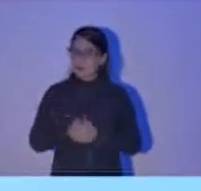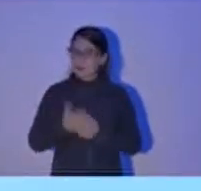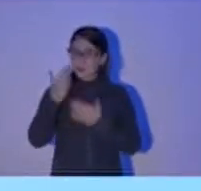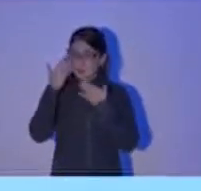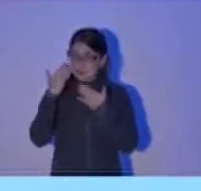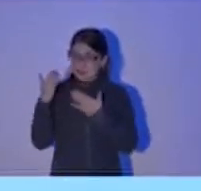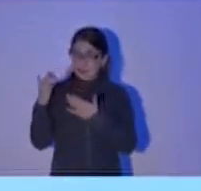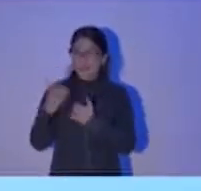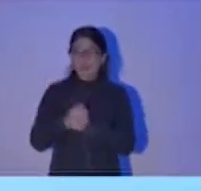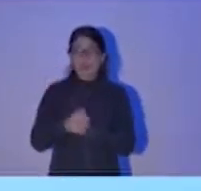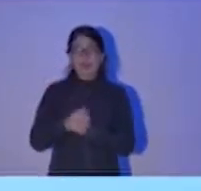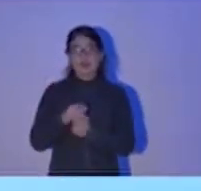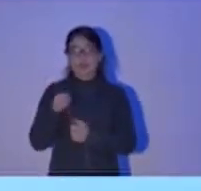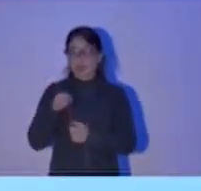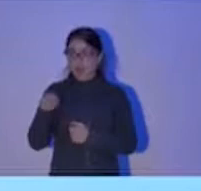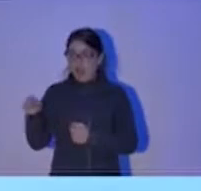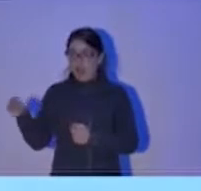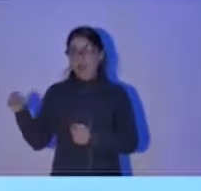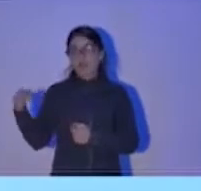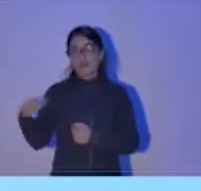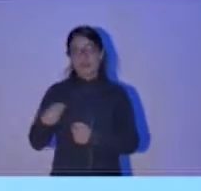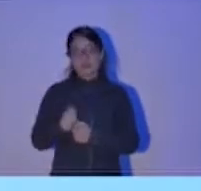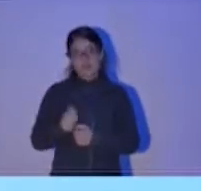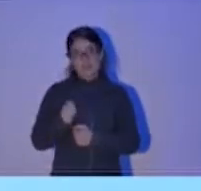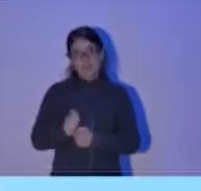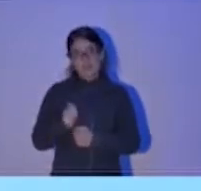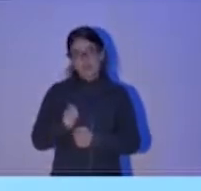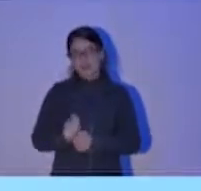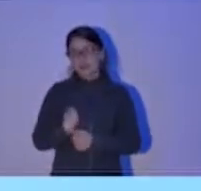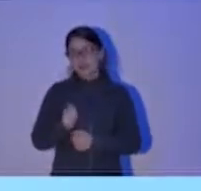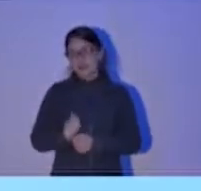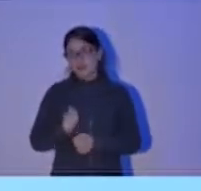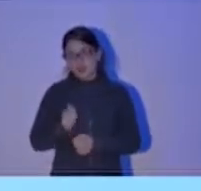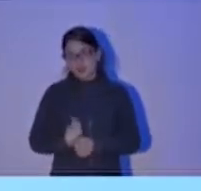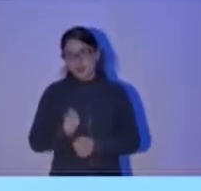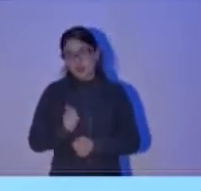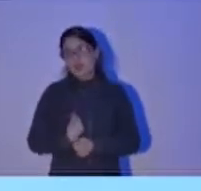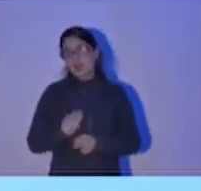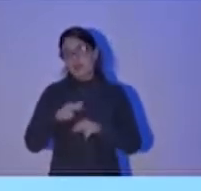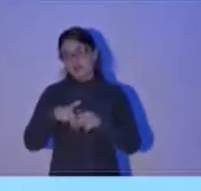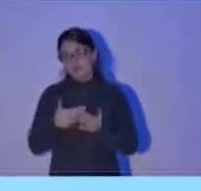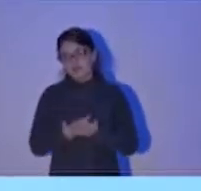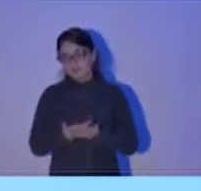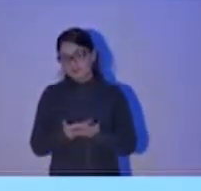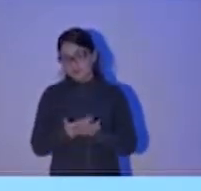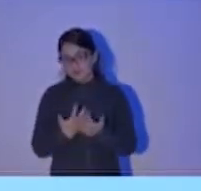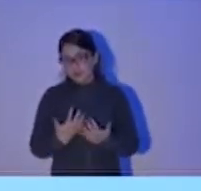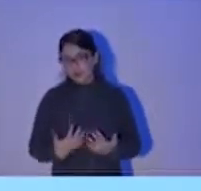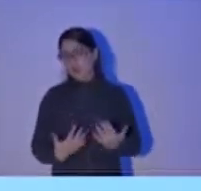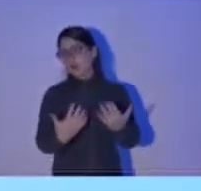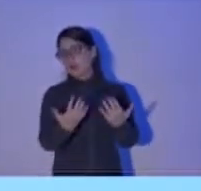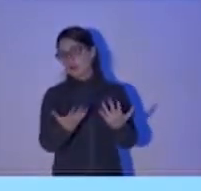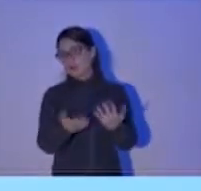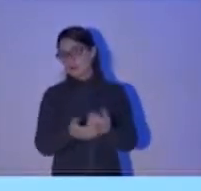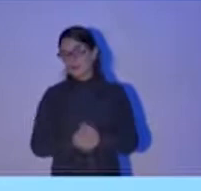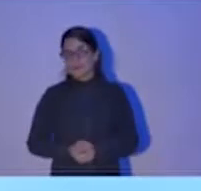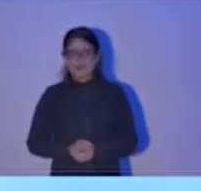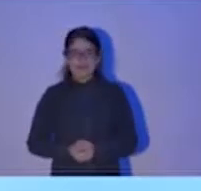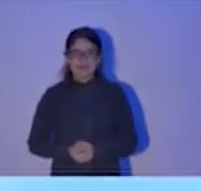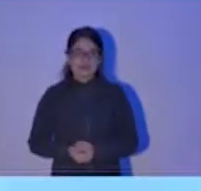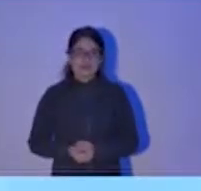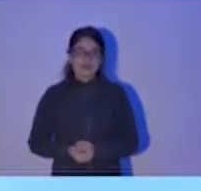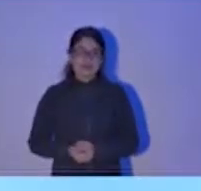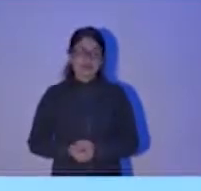muito a presença em nome de todos nós que estamos aqui nesse encontro. Eu quero